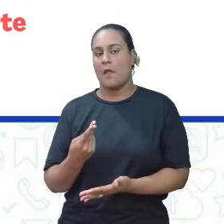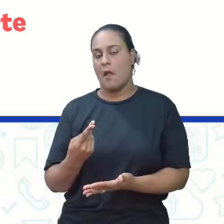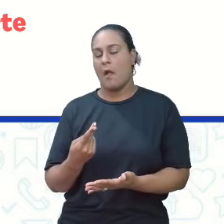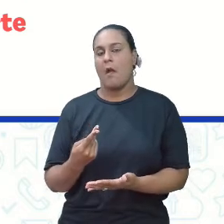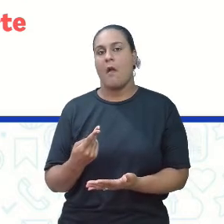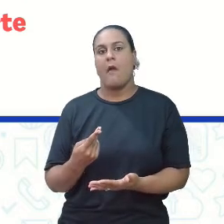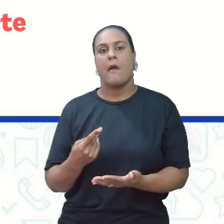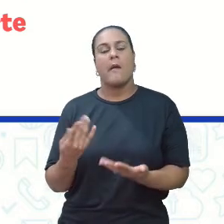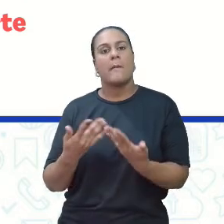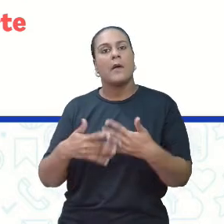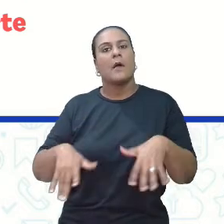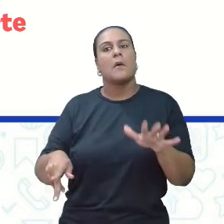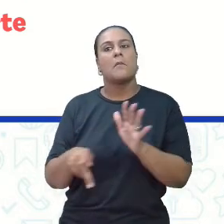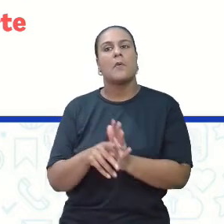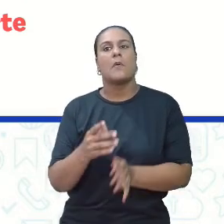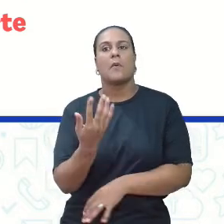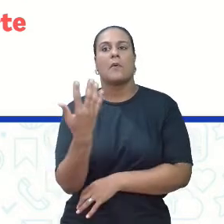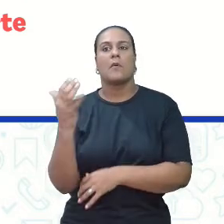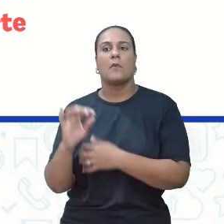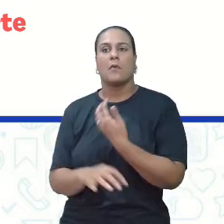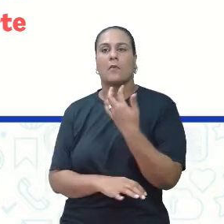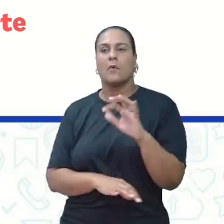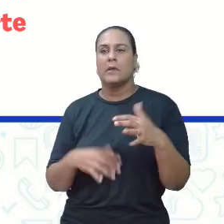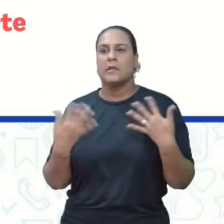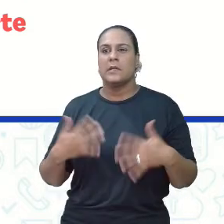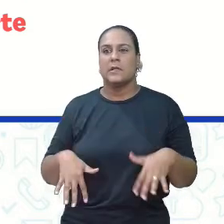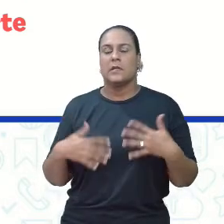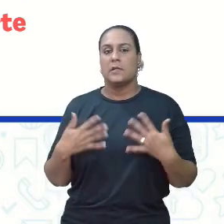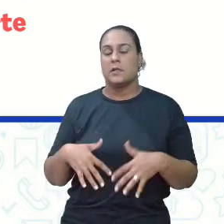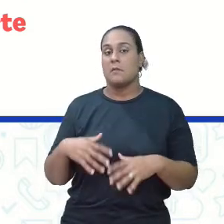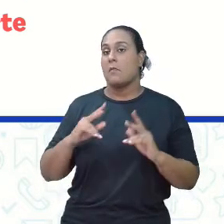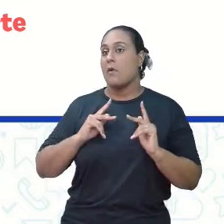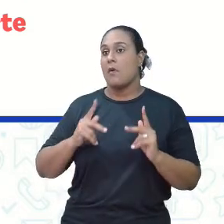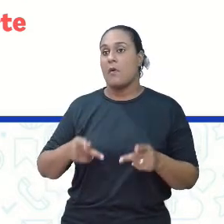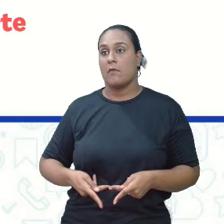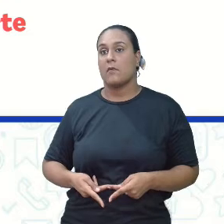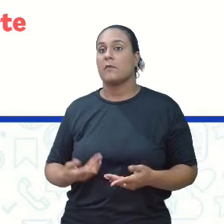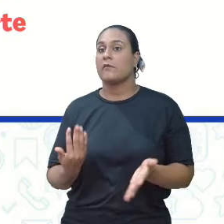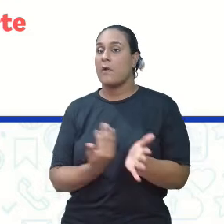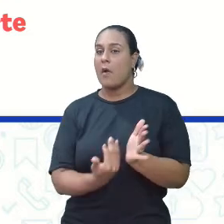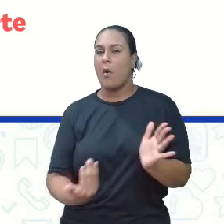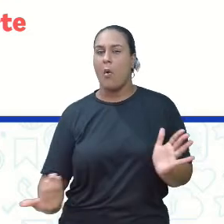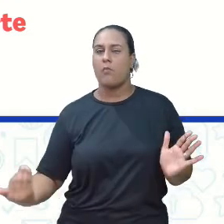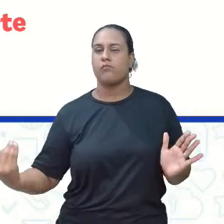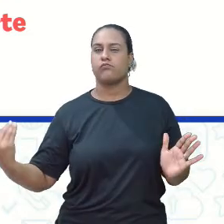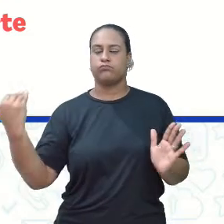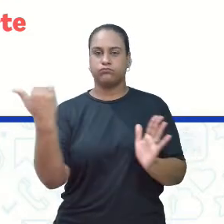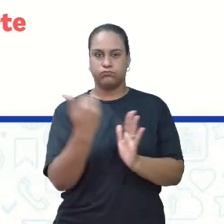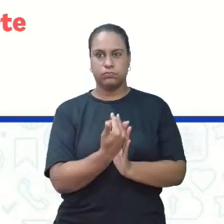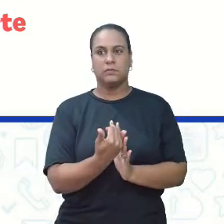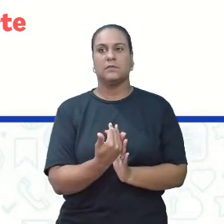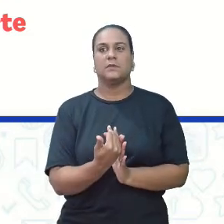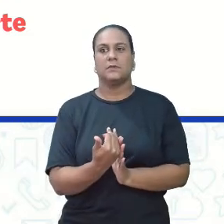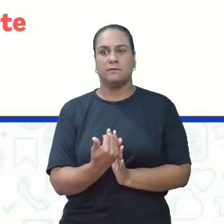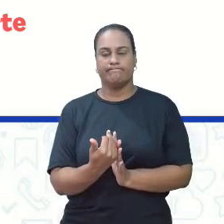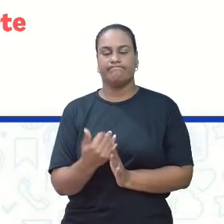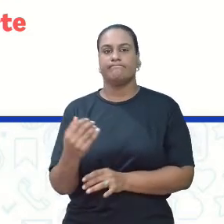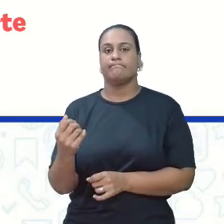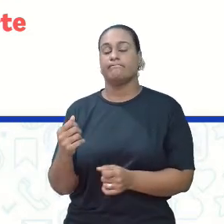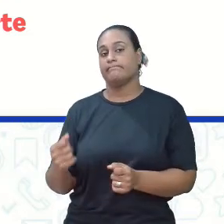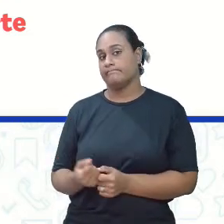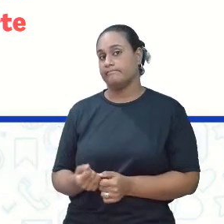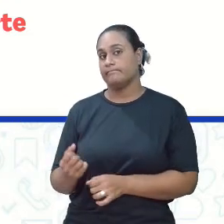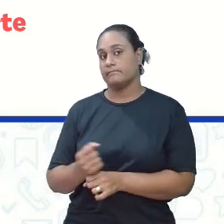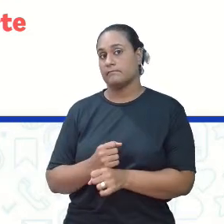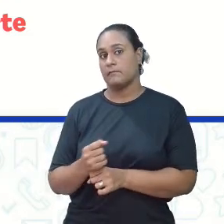natureza intensificados pela ação humana e que vem aumentando de maneira significativa nas últimas